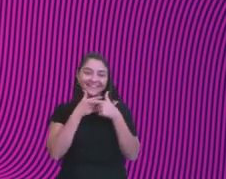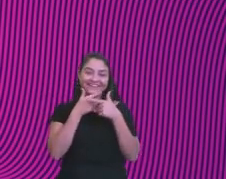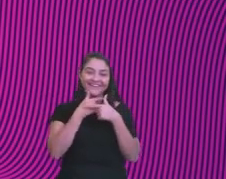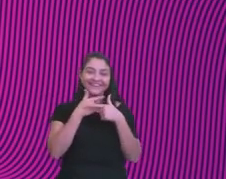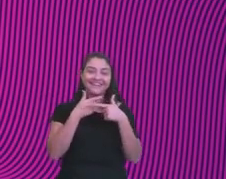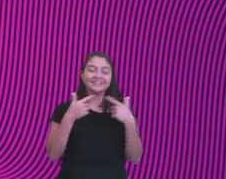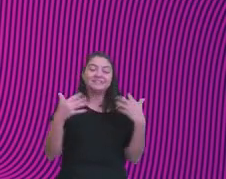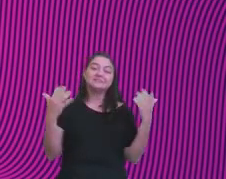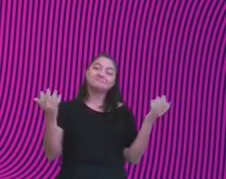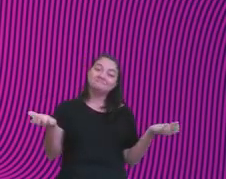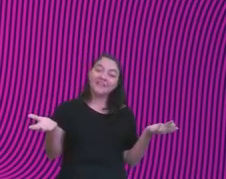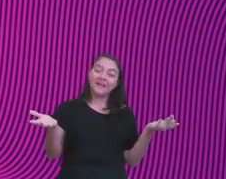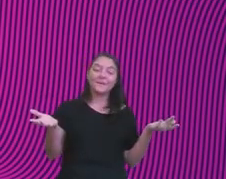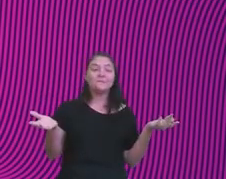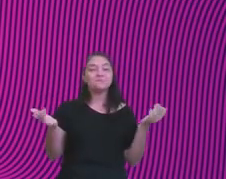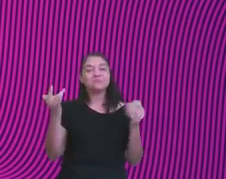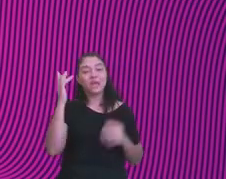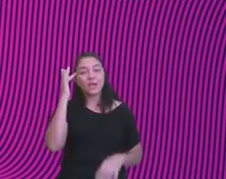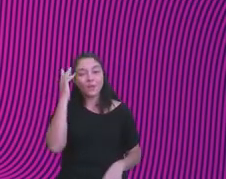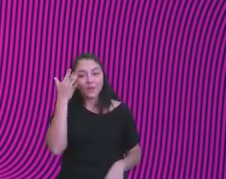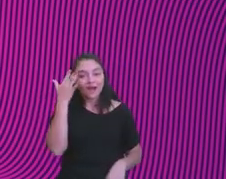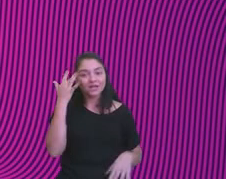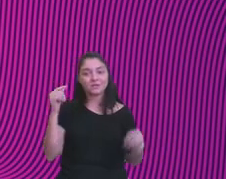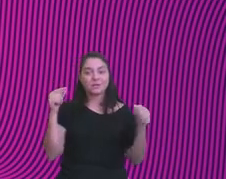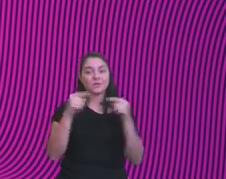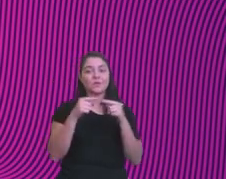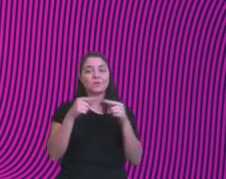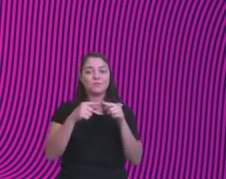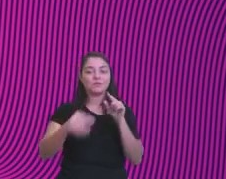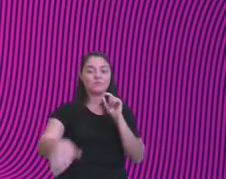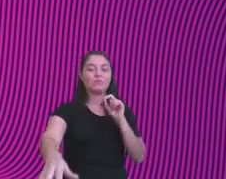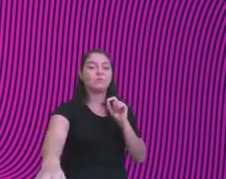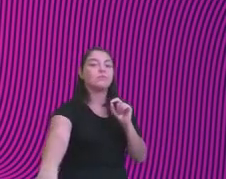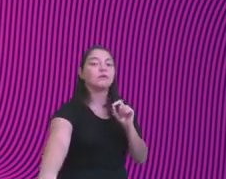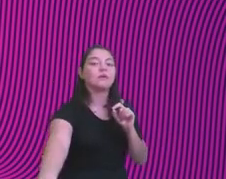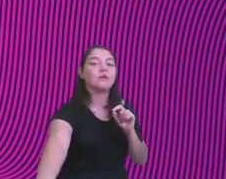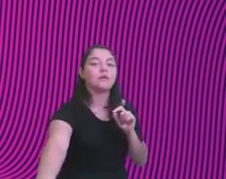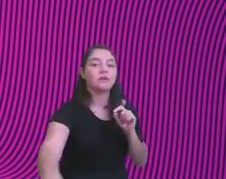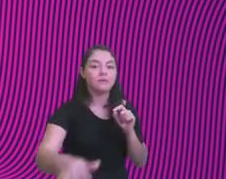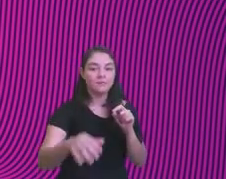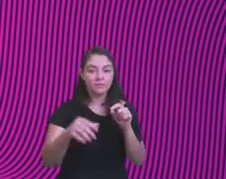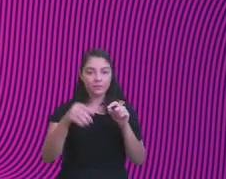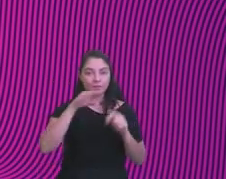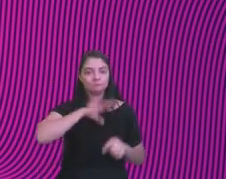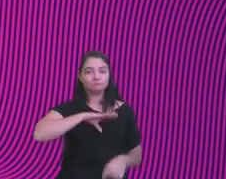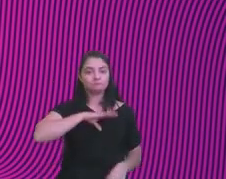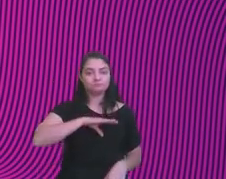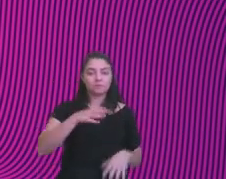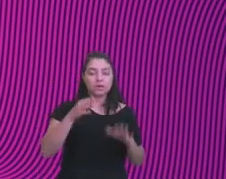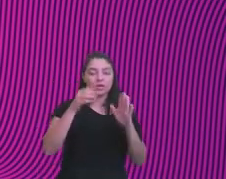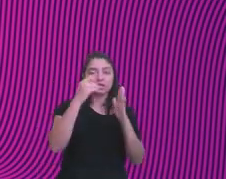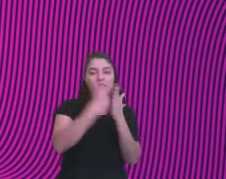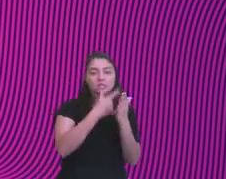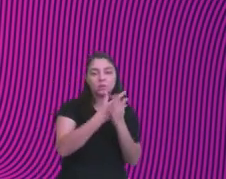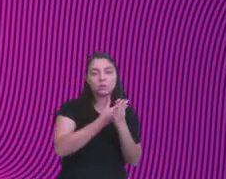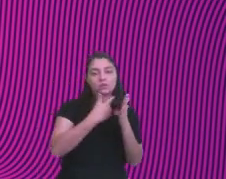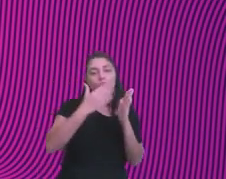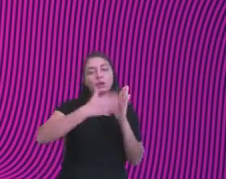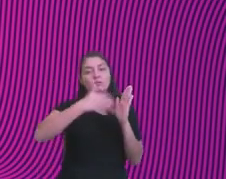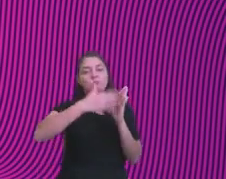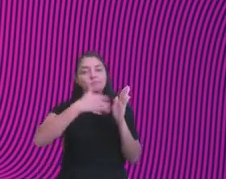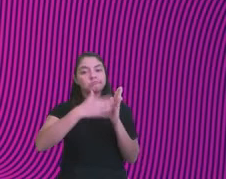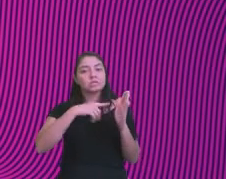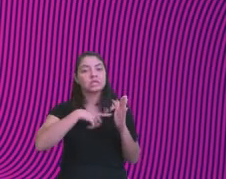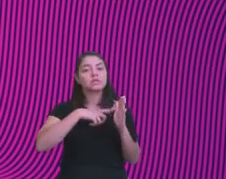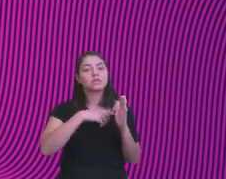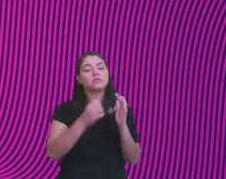Eu acho assim, o que está definido na literatura é que o melhor exame hoje que nós temos, apesar de já terem sido